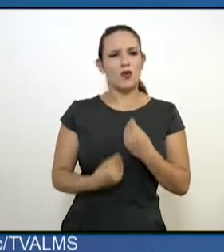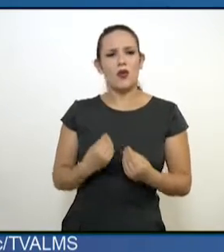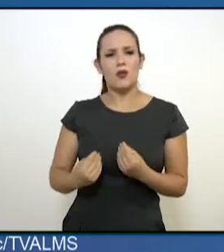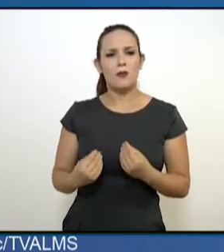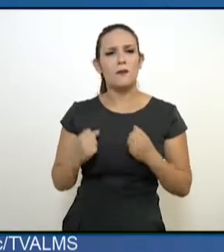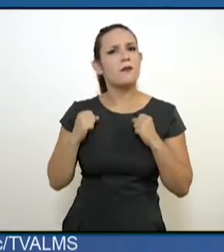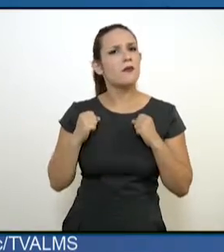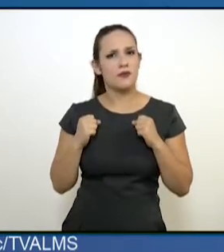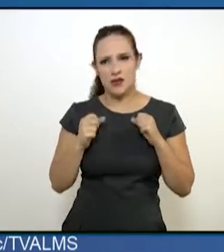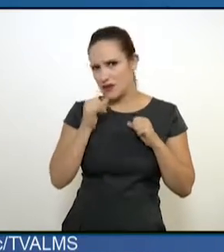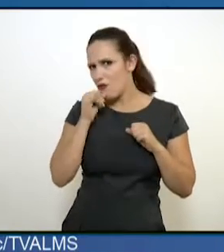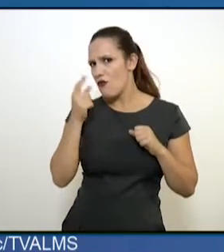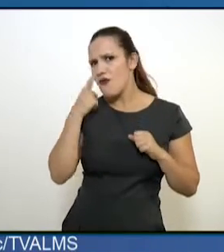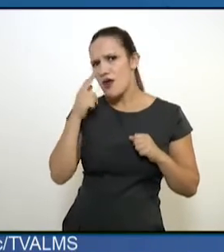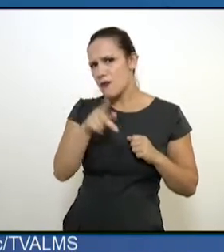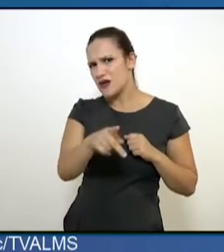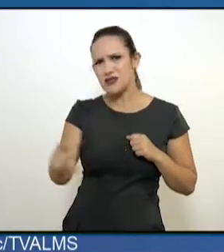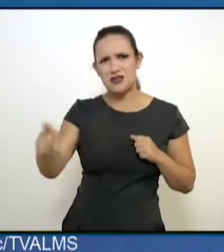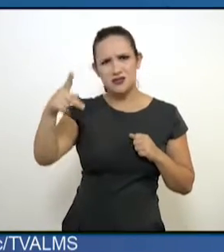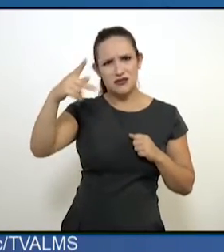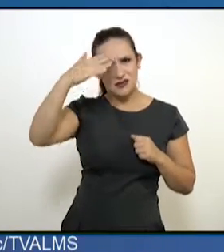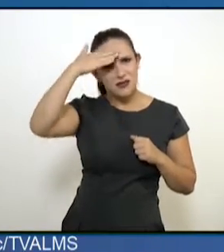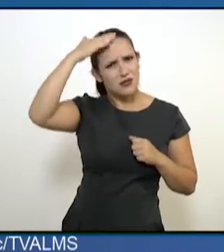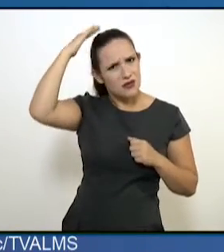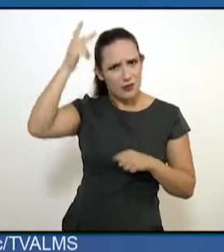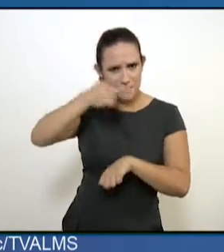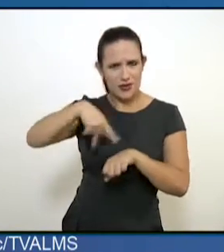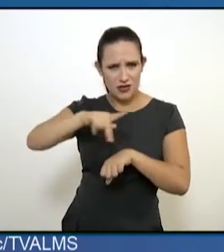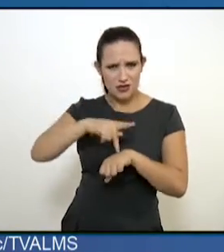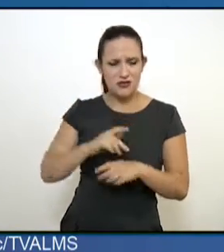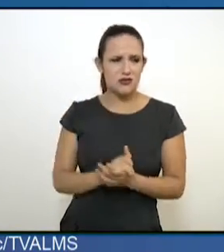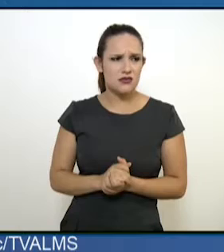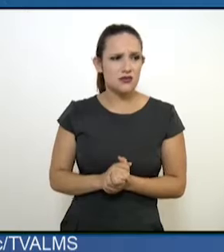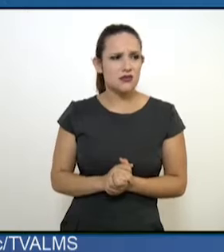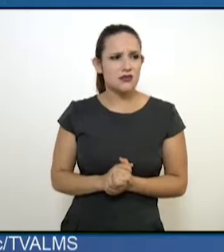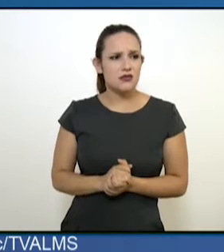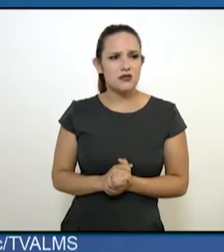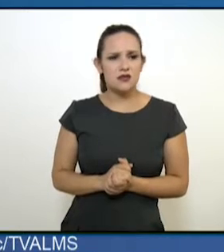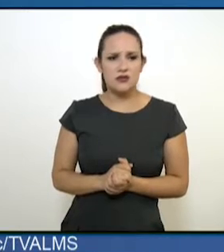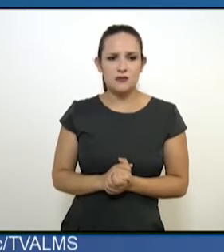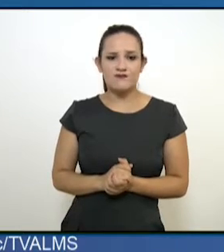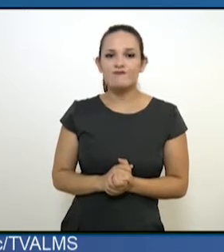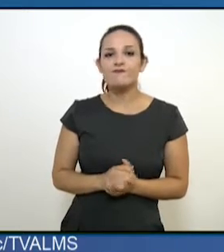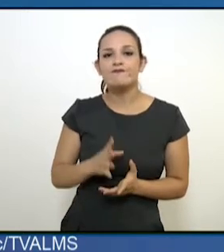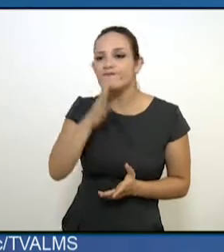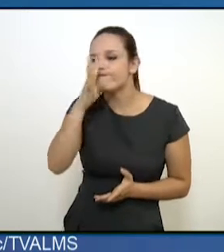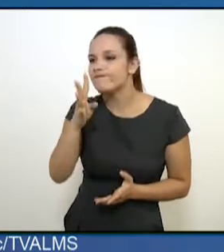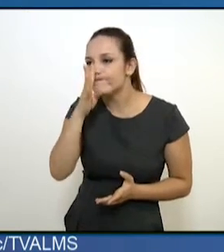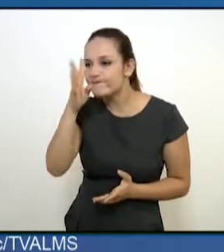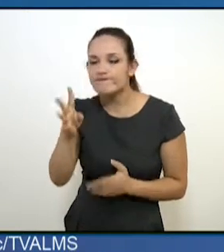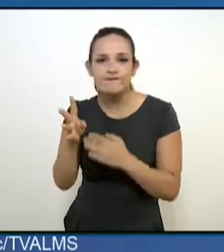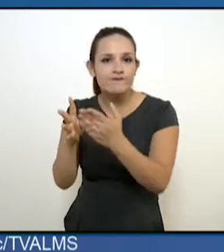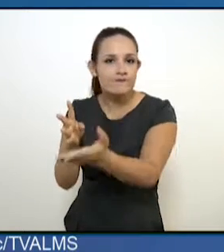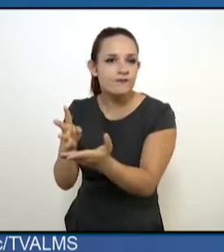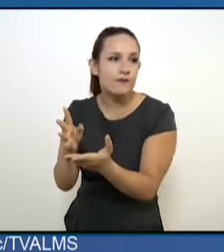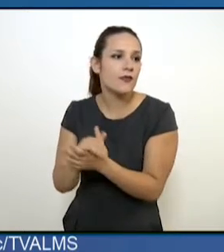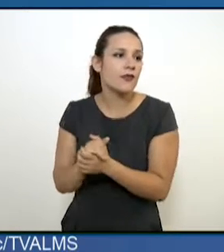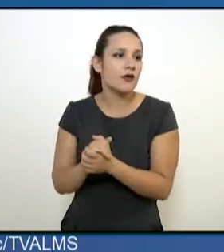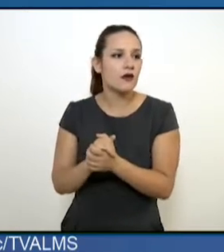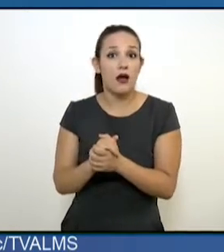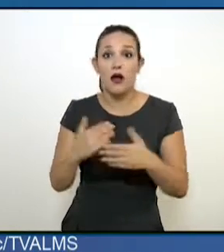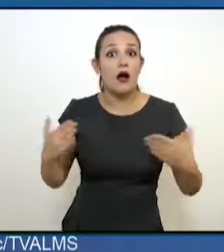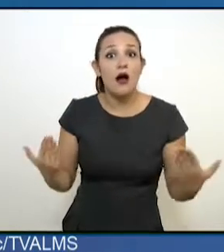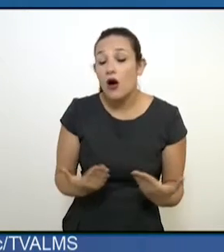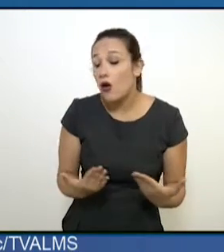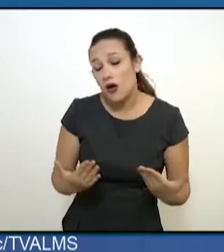um presidente da República, através dos seus atos, acaba por interferir na